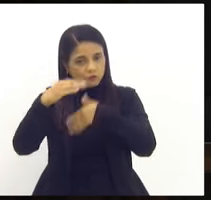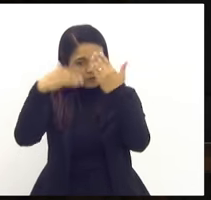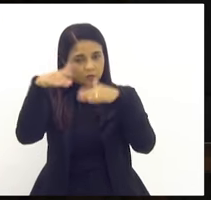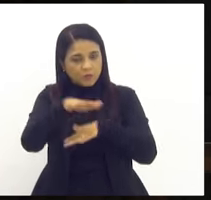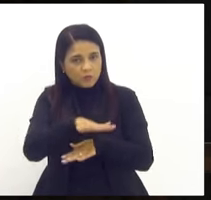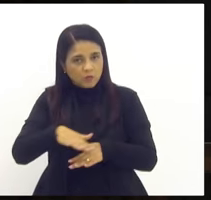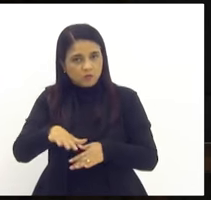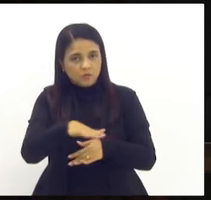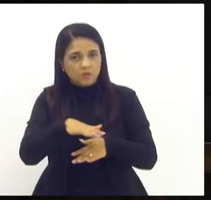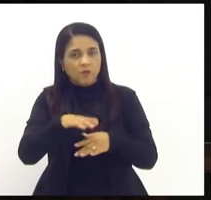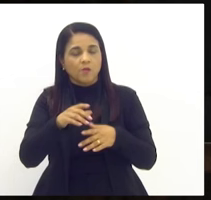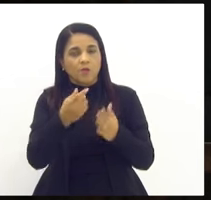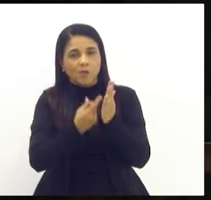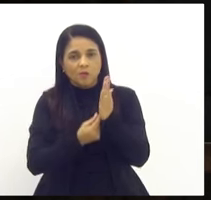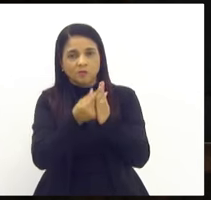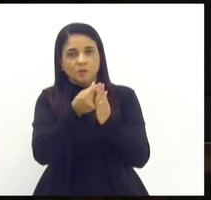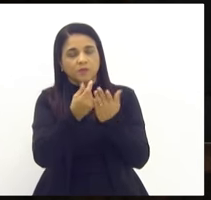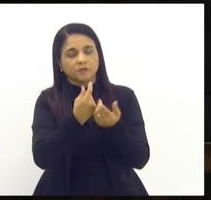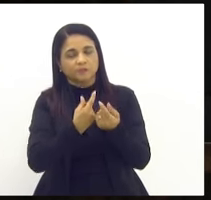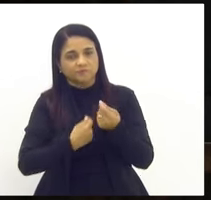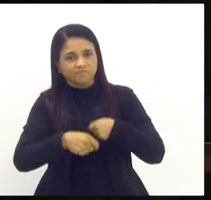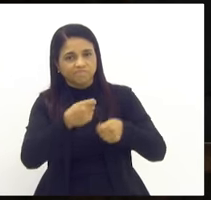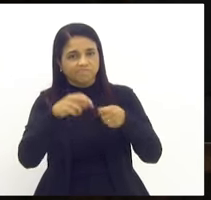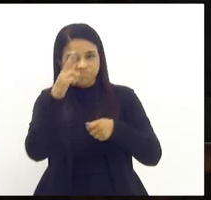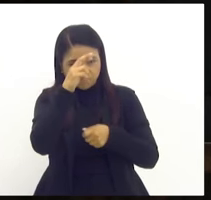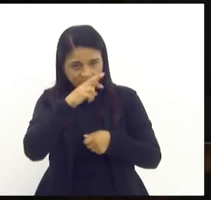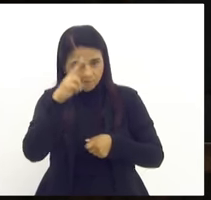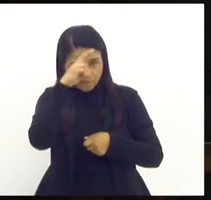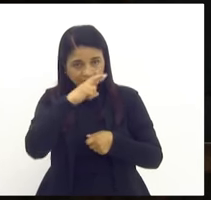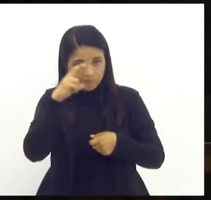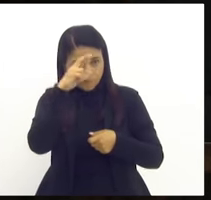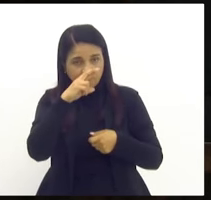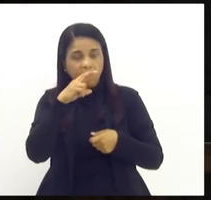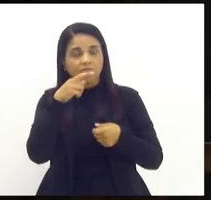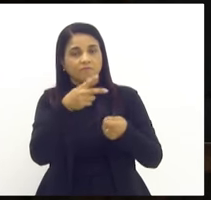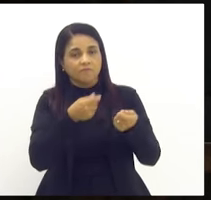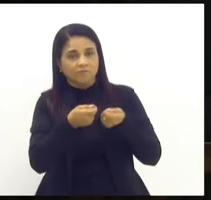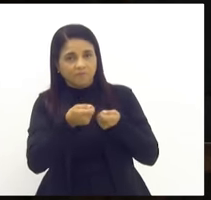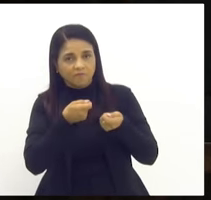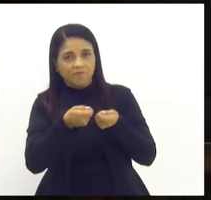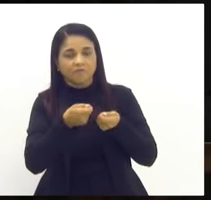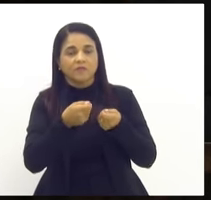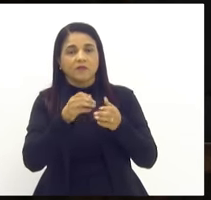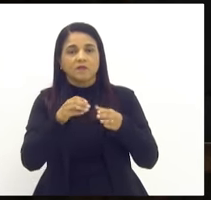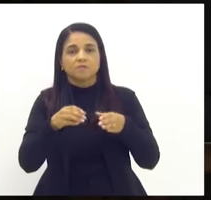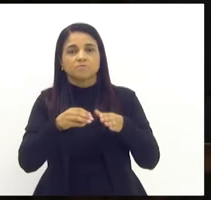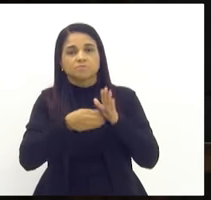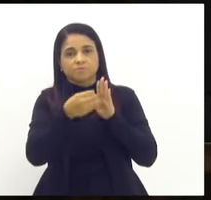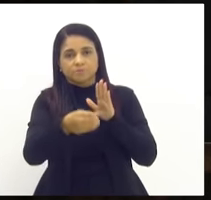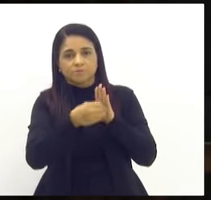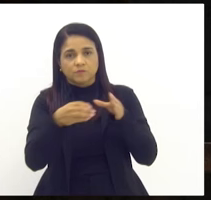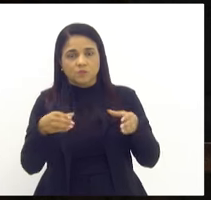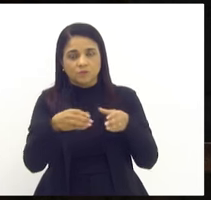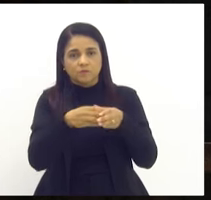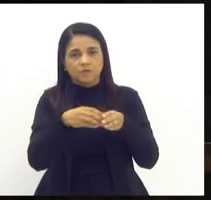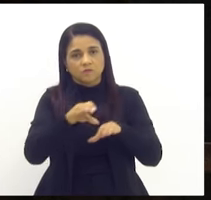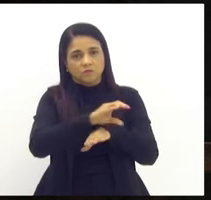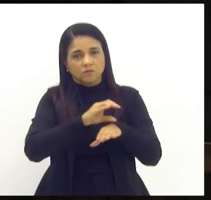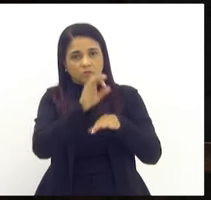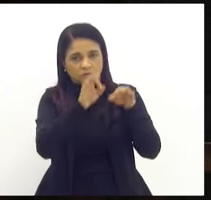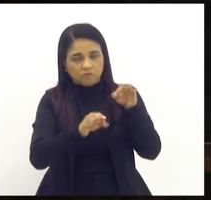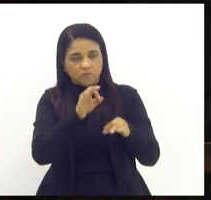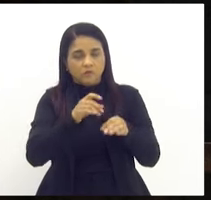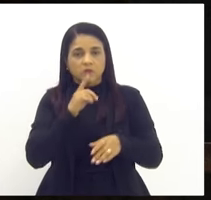reg de oramento finanas fiscaliza finance e cont emitir parecer pela comissão de Constituição